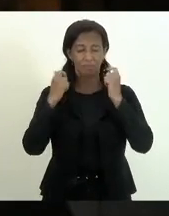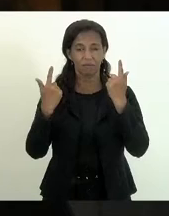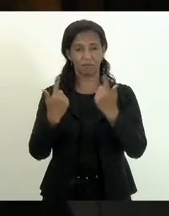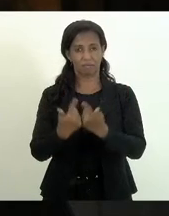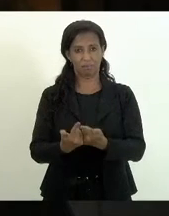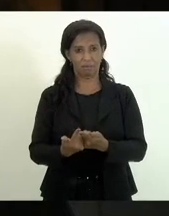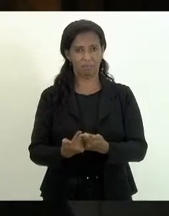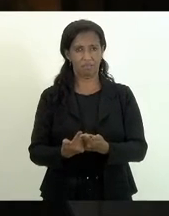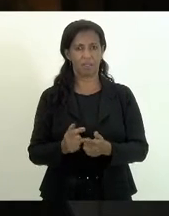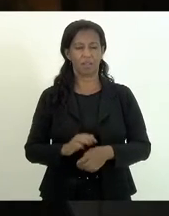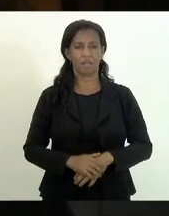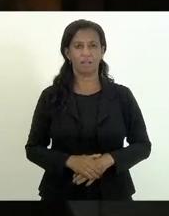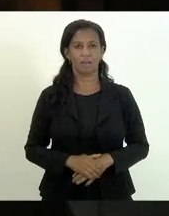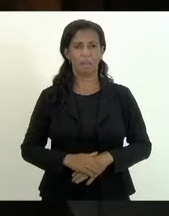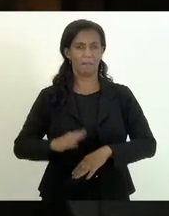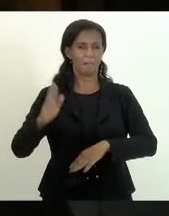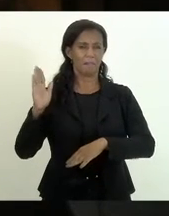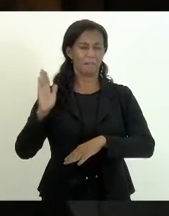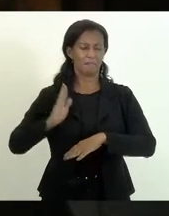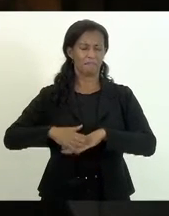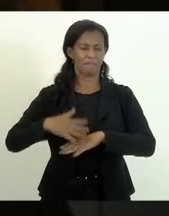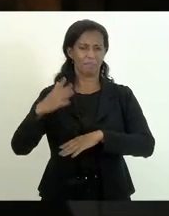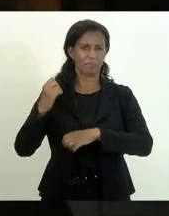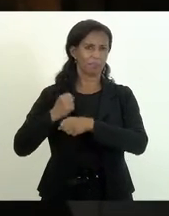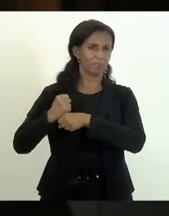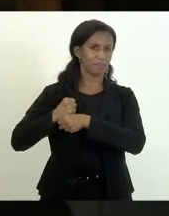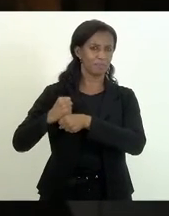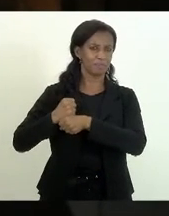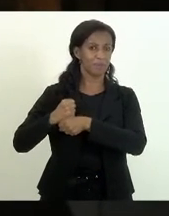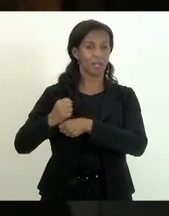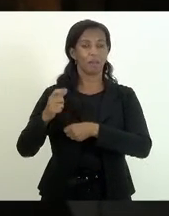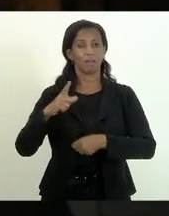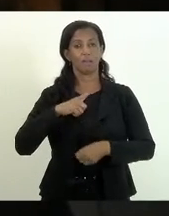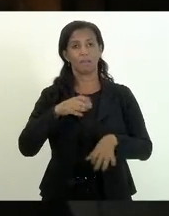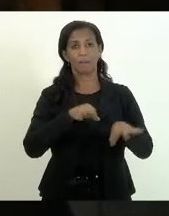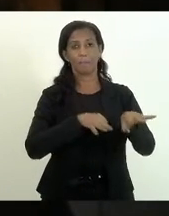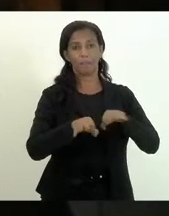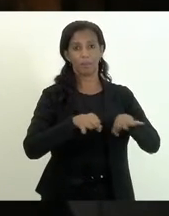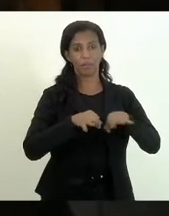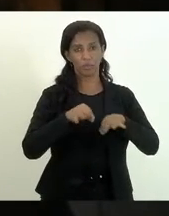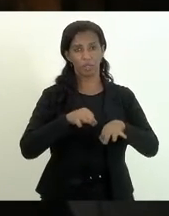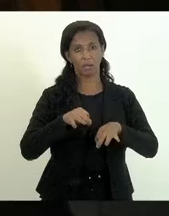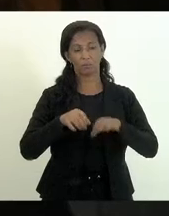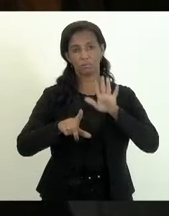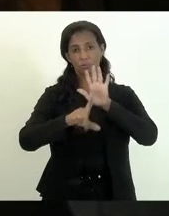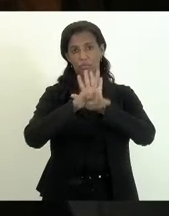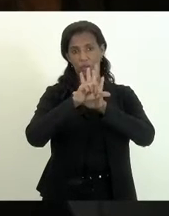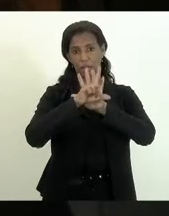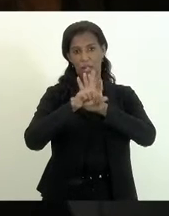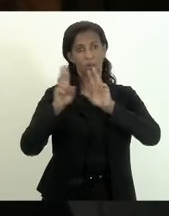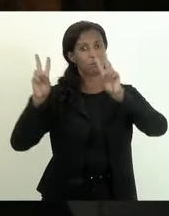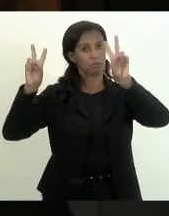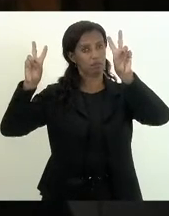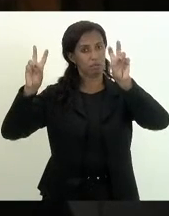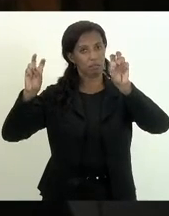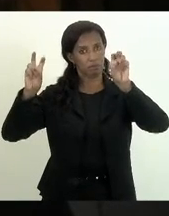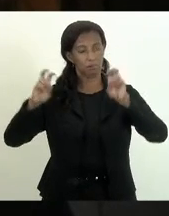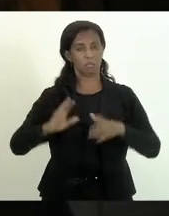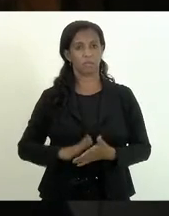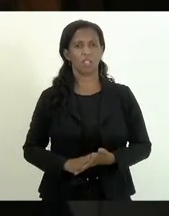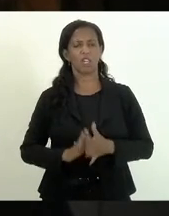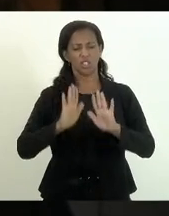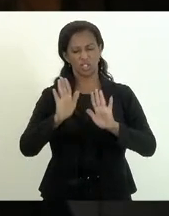há mais de um coelho tem projetos de lei sobre esse tema já